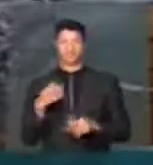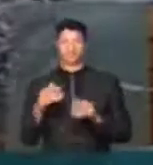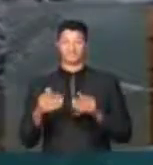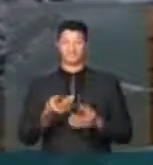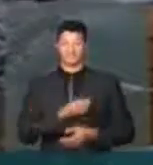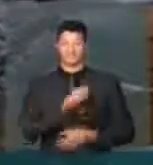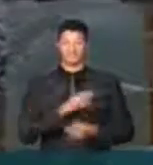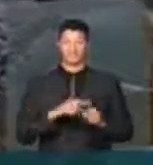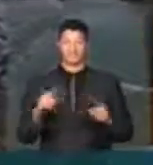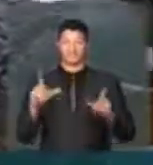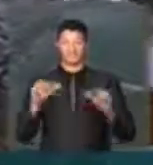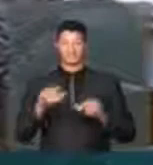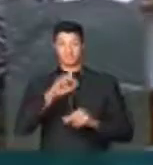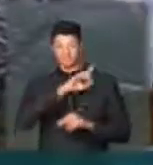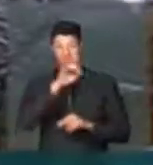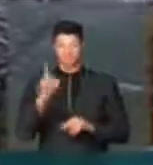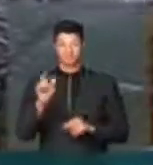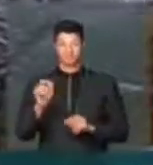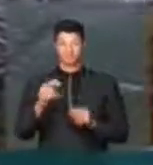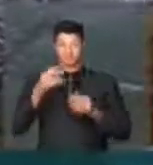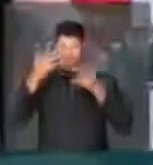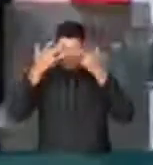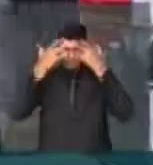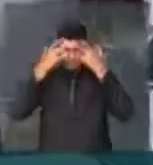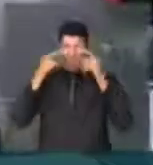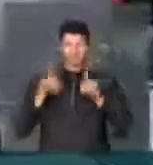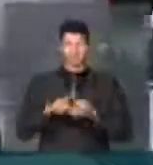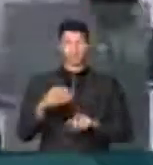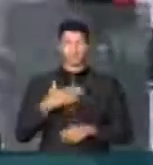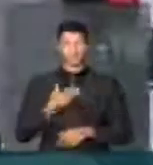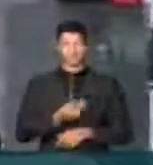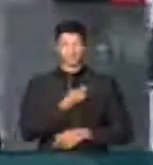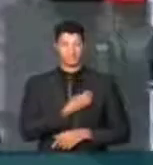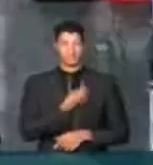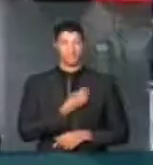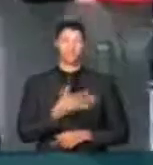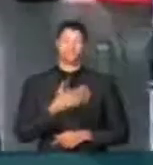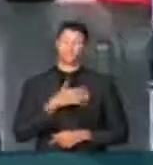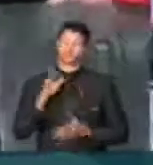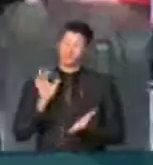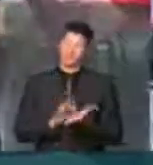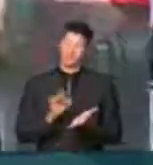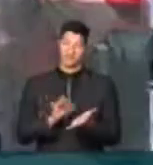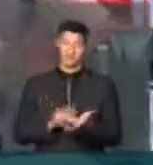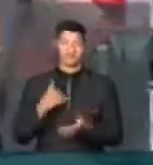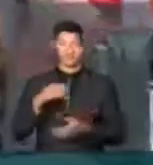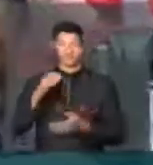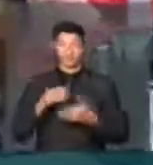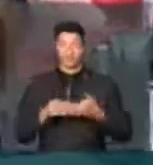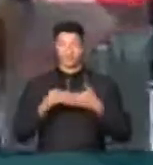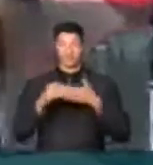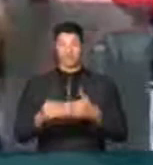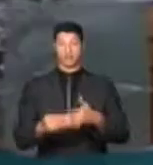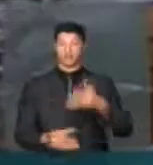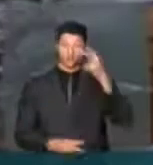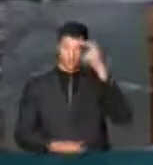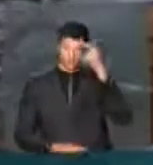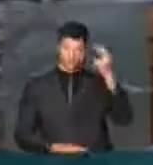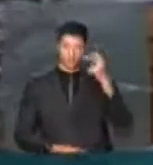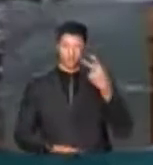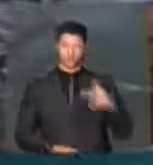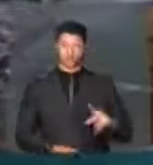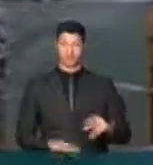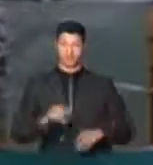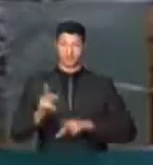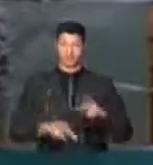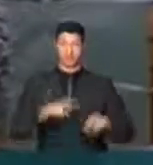de convivência, mas poucos dias que marcaram a minha história, e realmente eu vou levar a sabedoria do